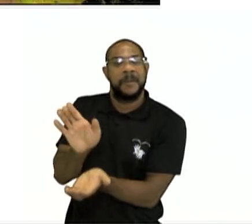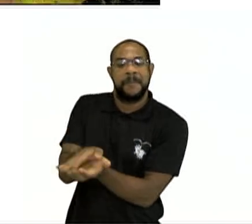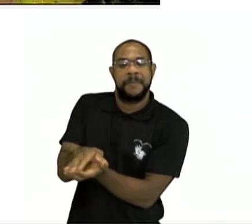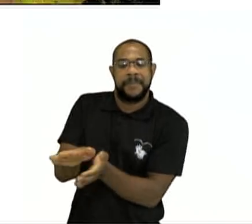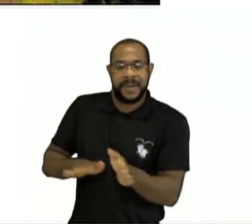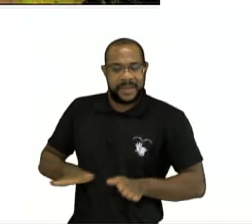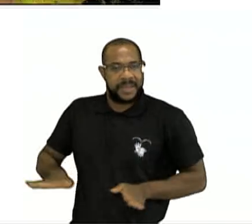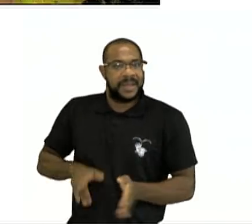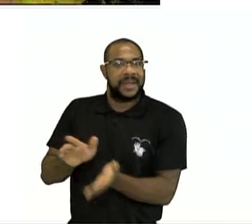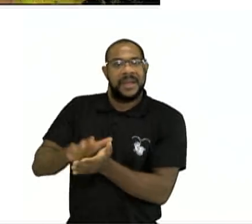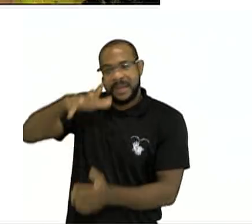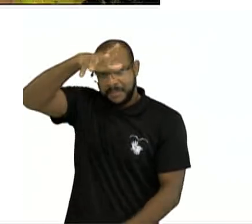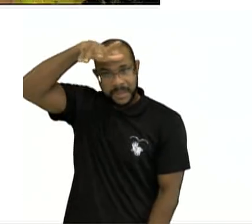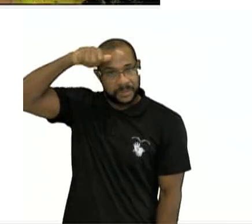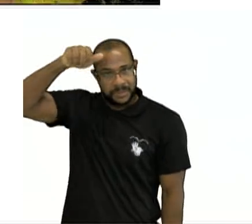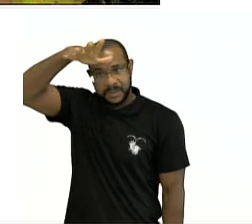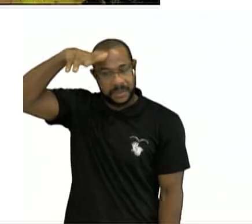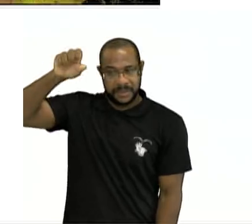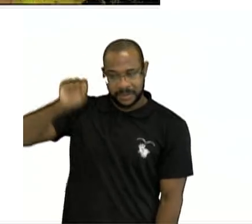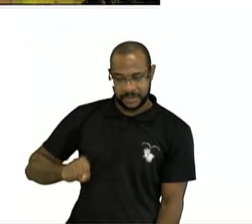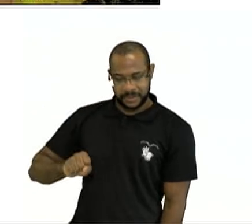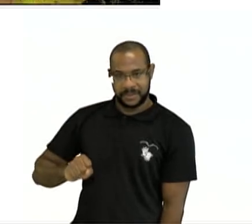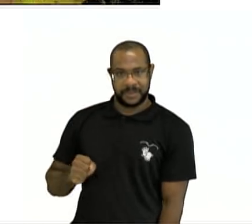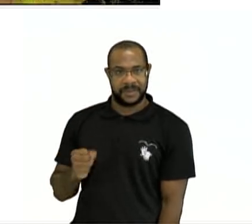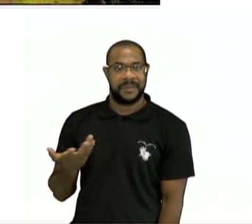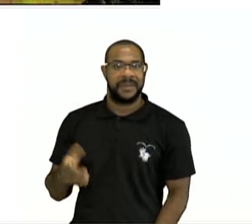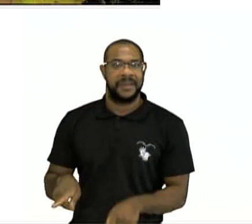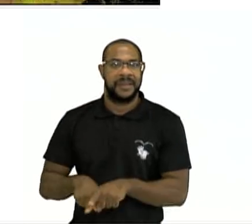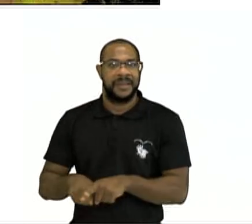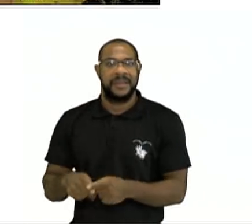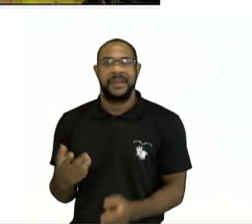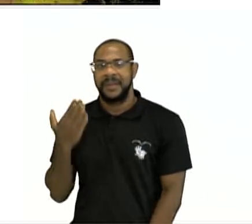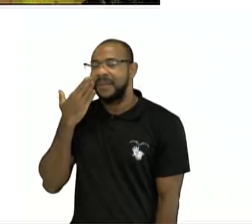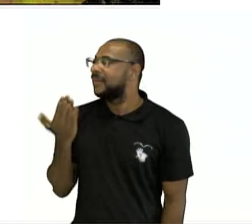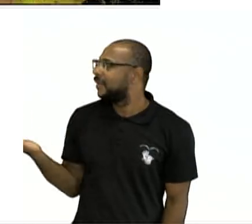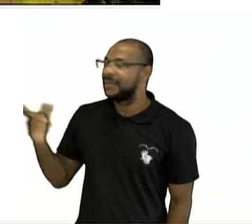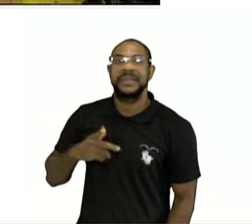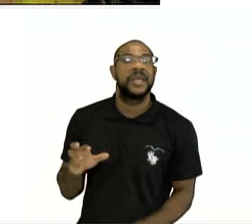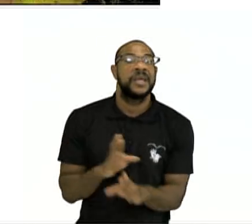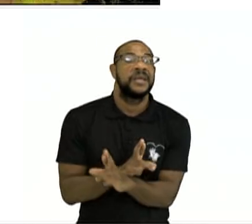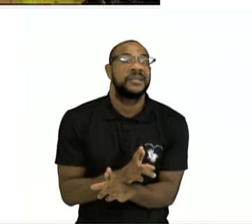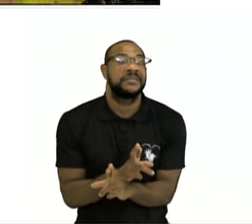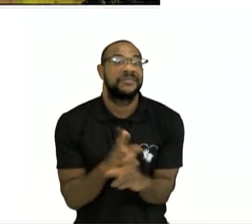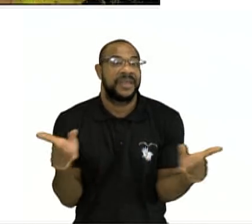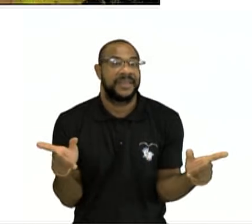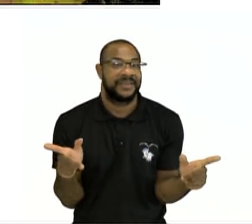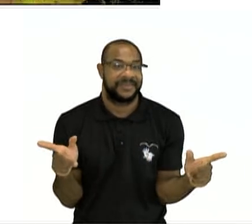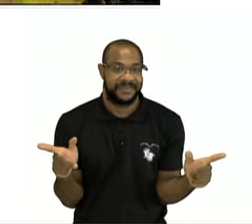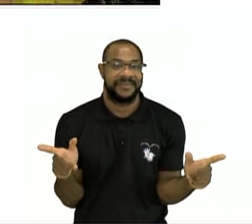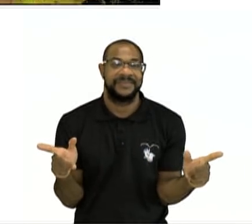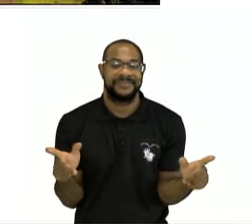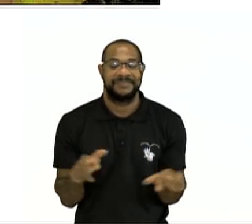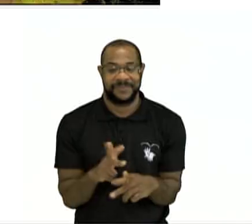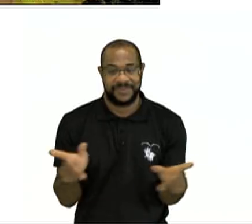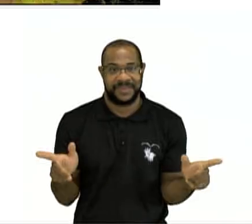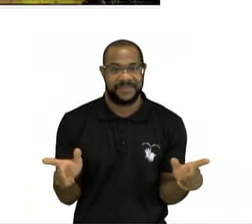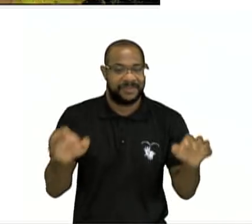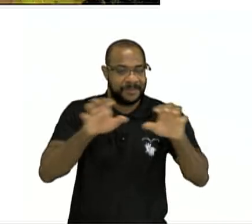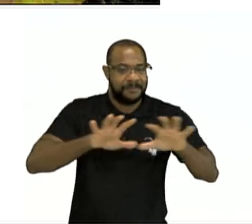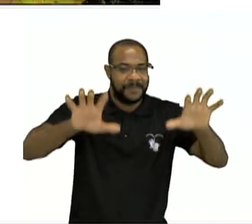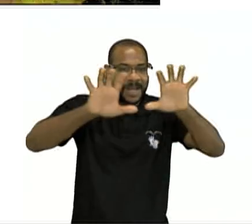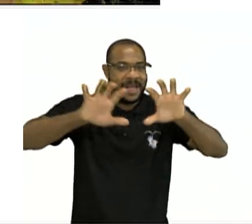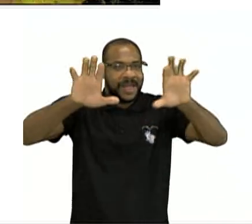Mato Grosso e Mato Grosso do Sul. Então nós temos diferenças dessas duas paisagens, ok? Aqui eu